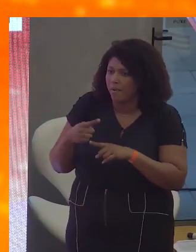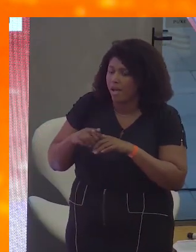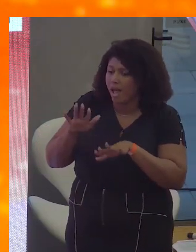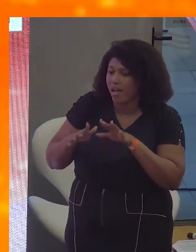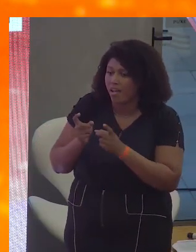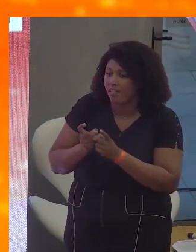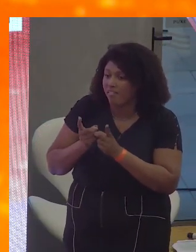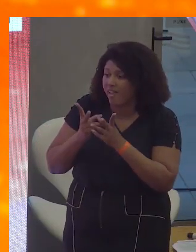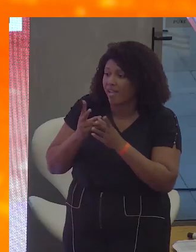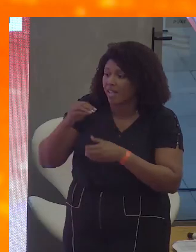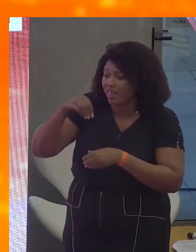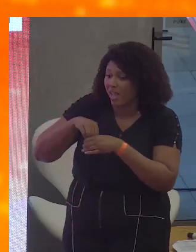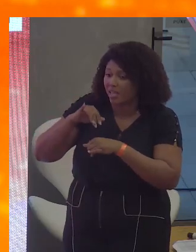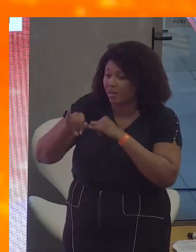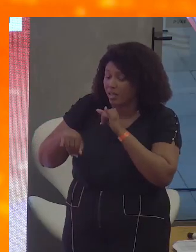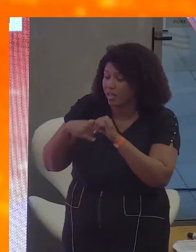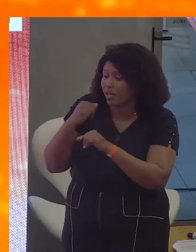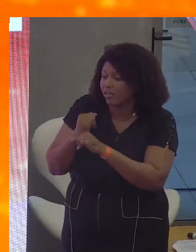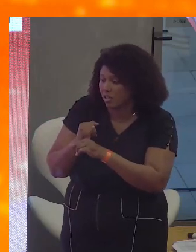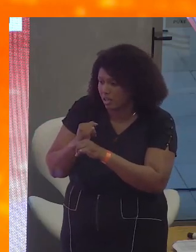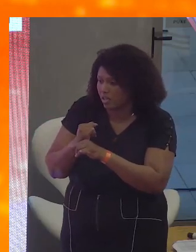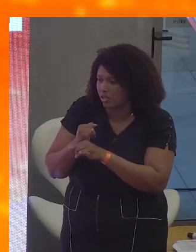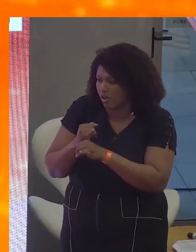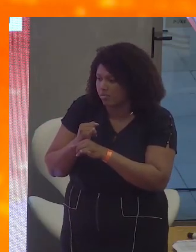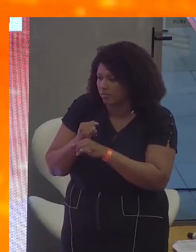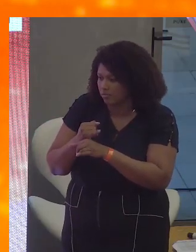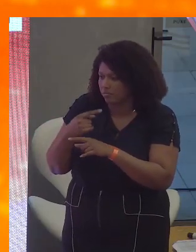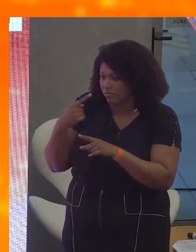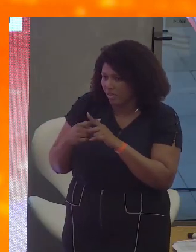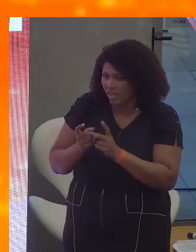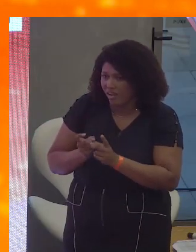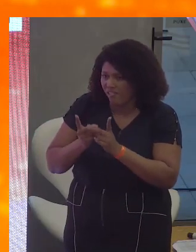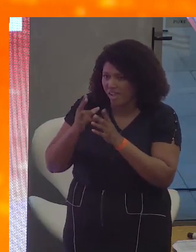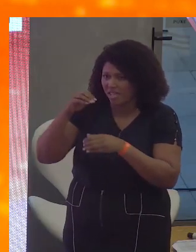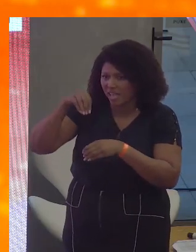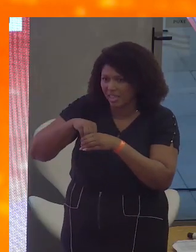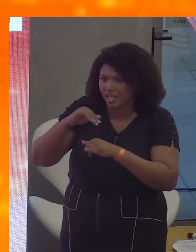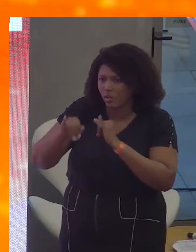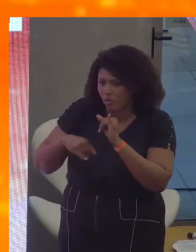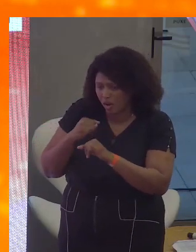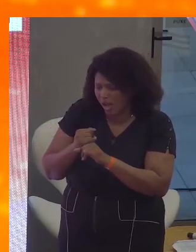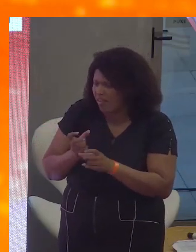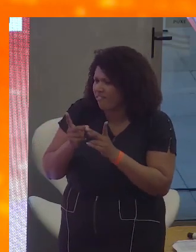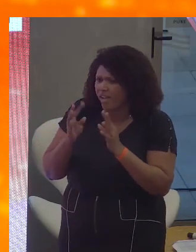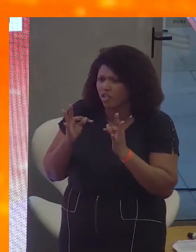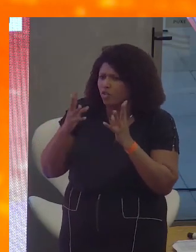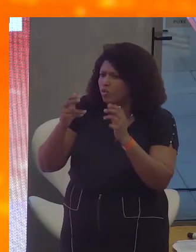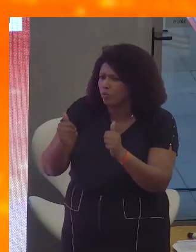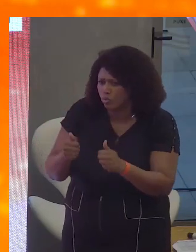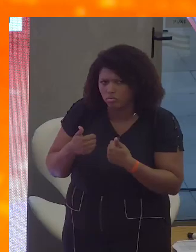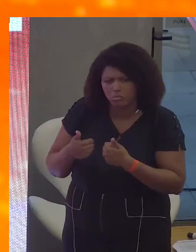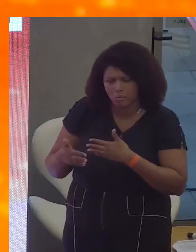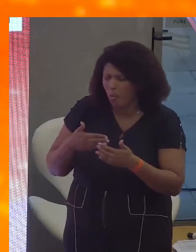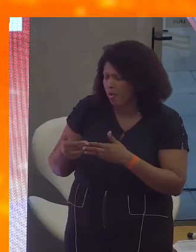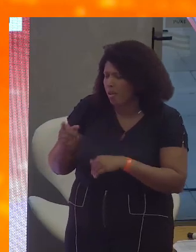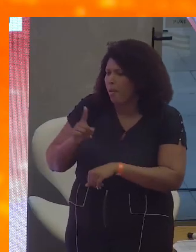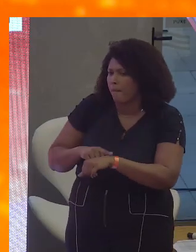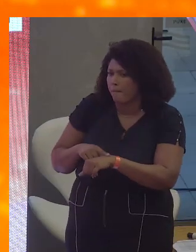online. Nunca misturem essa questão. Online se vende tudo para todo mundo a qualquer